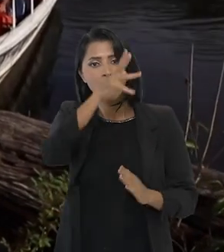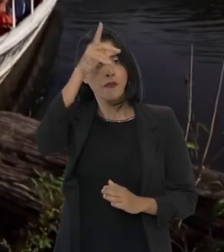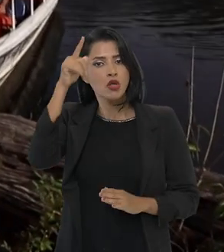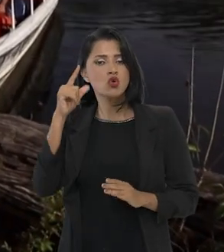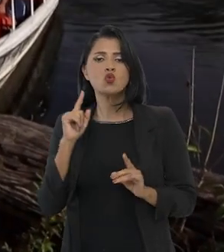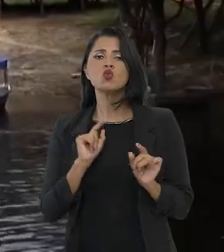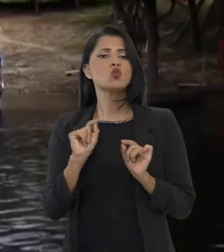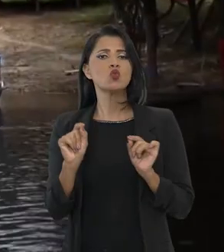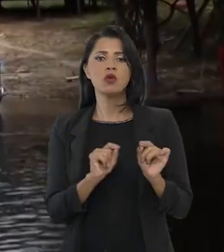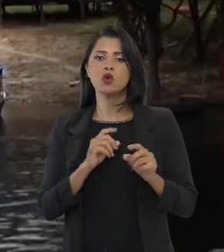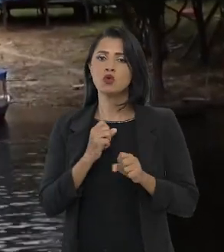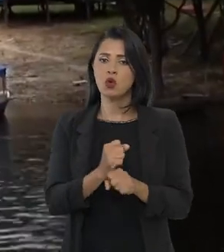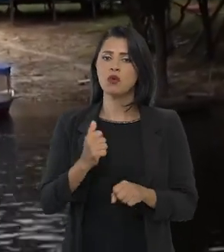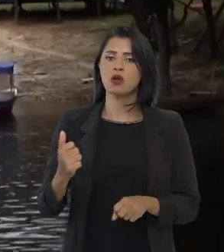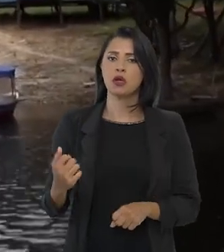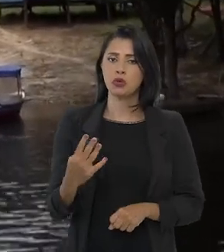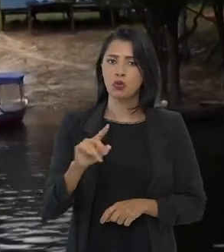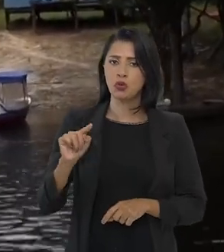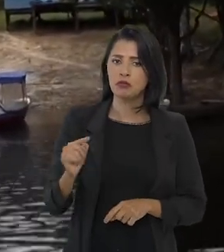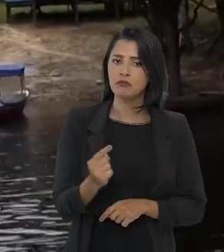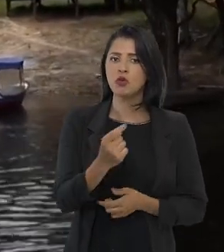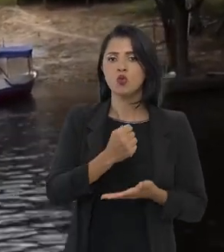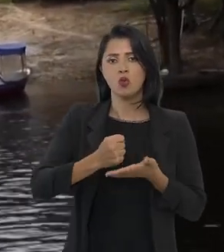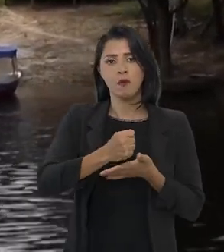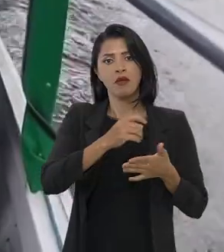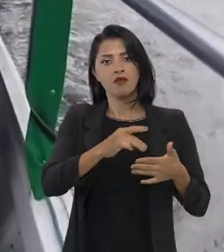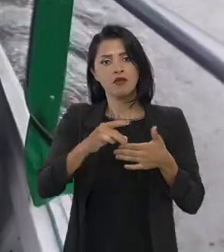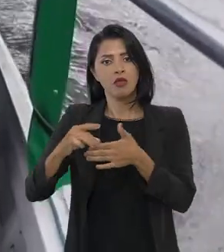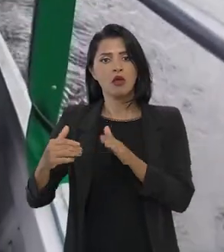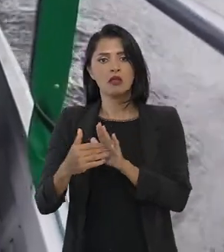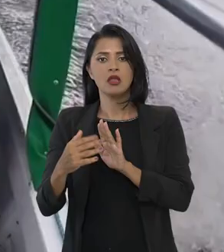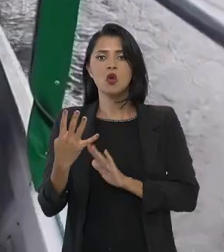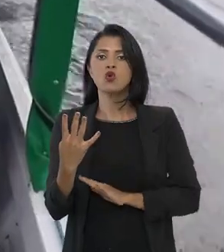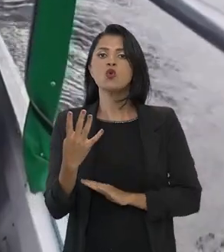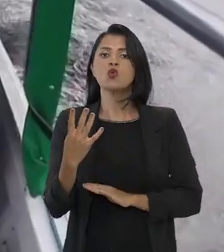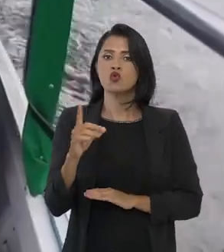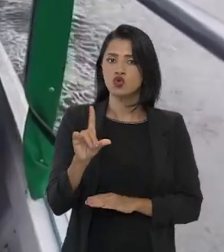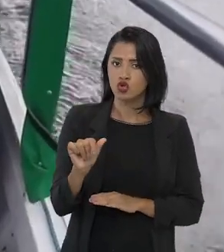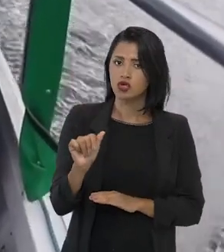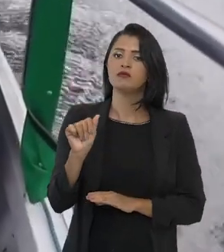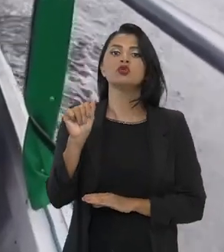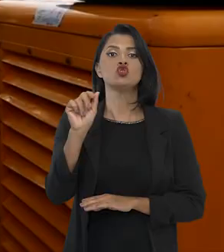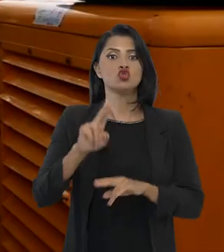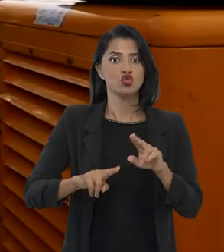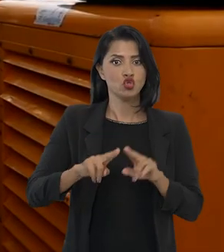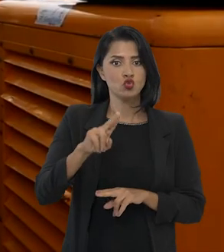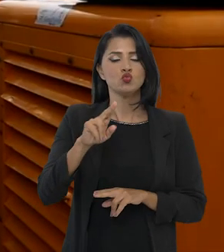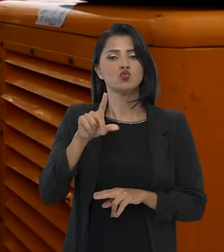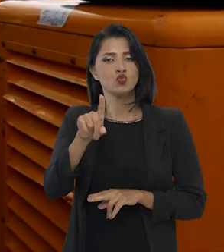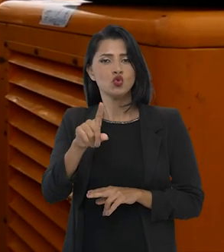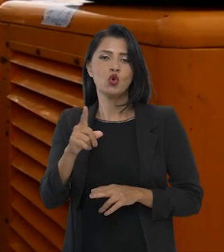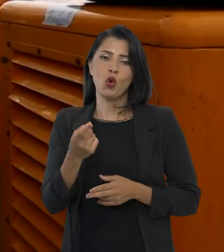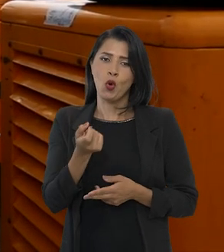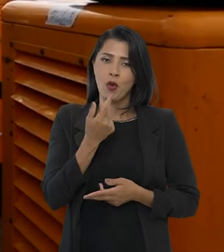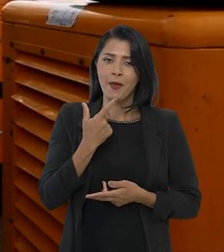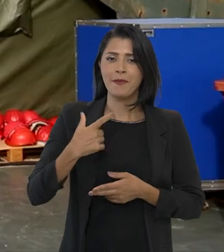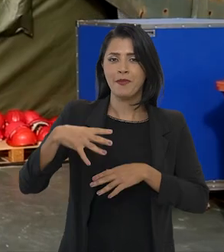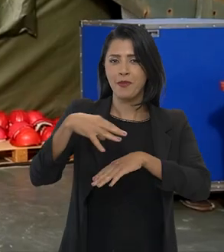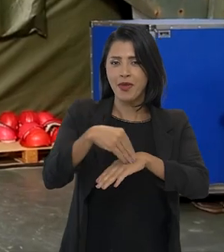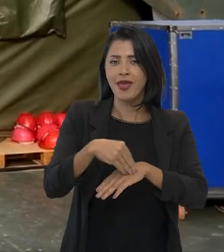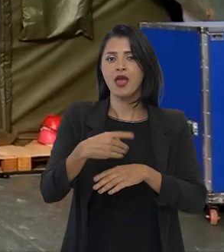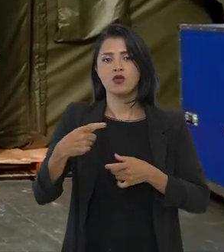Amazonas. A previsão é que 14 mil remédios sejam entregues até o dia 4 de junho, incluindo